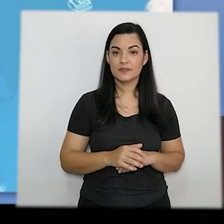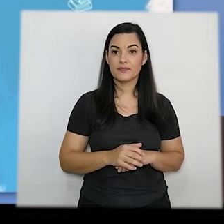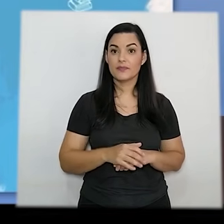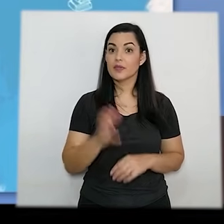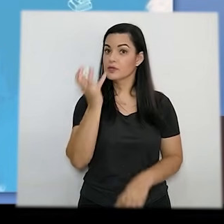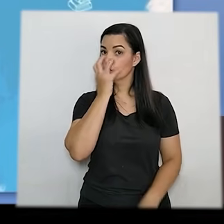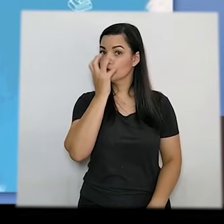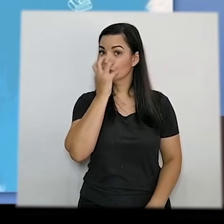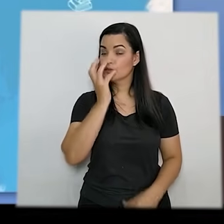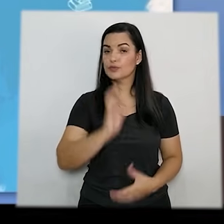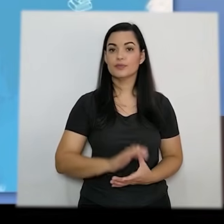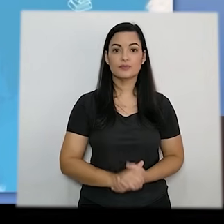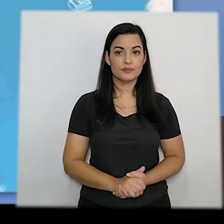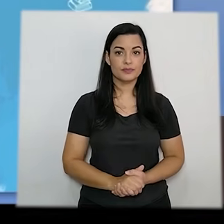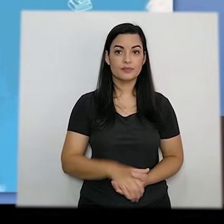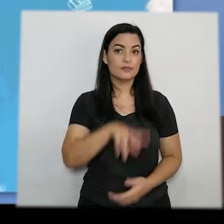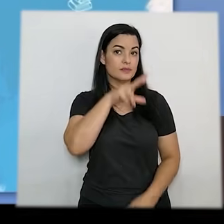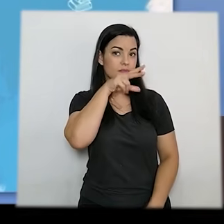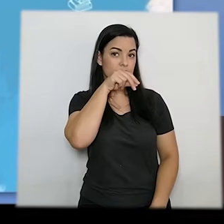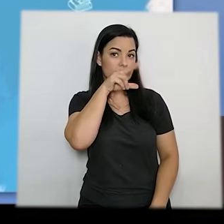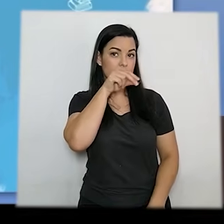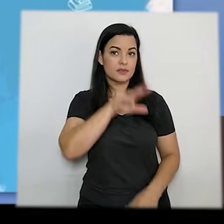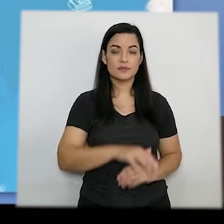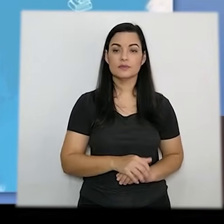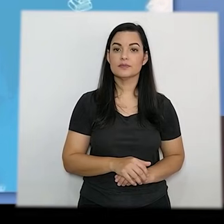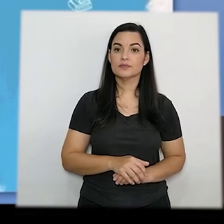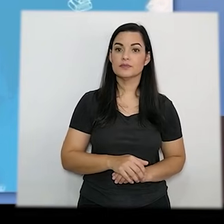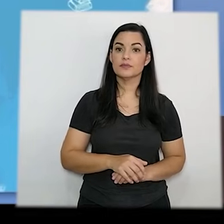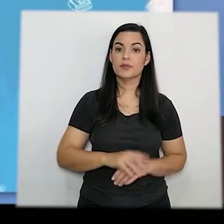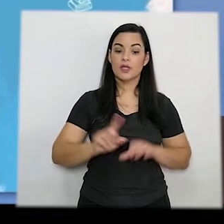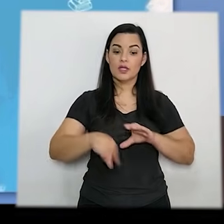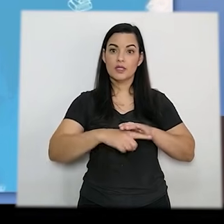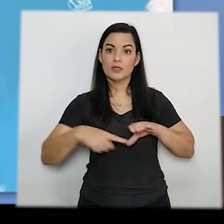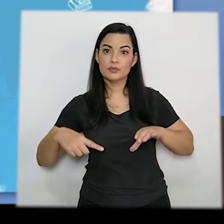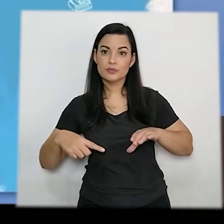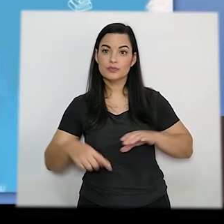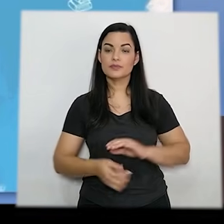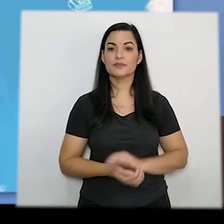cachorro, pato, tatu,